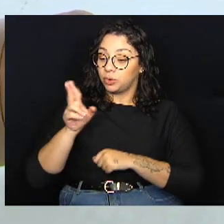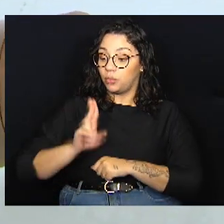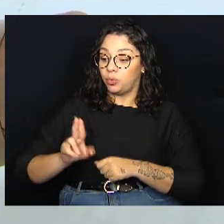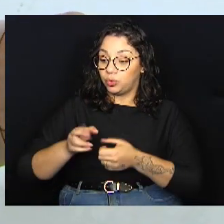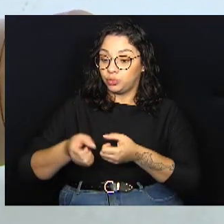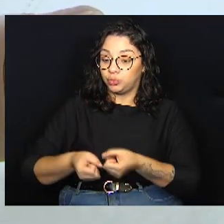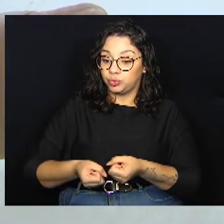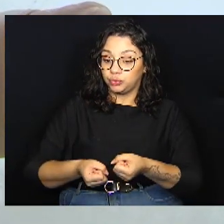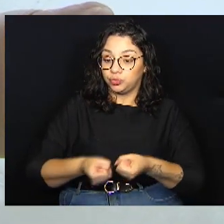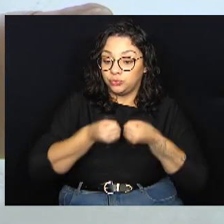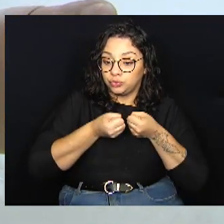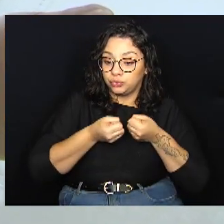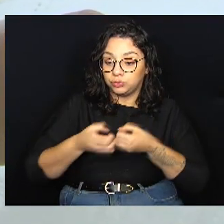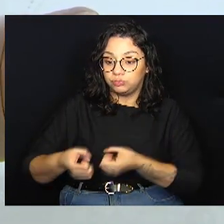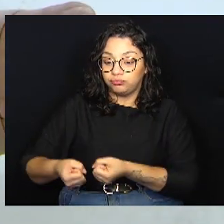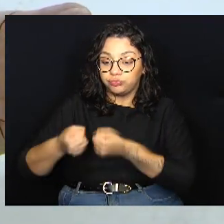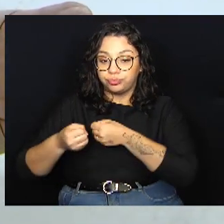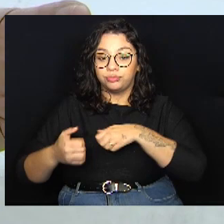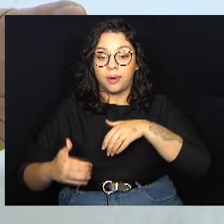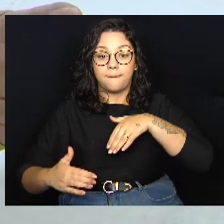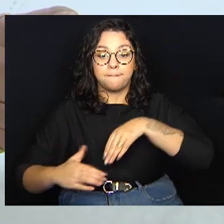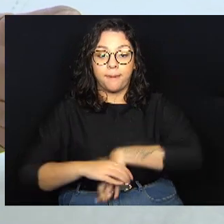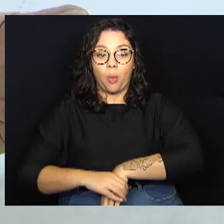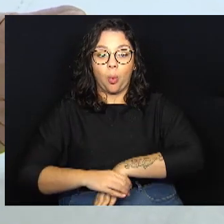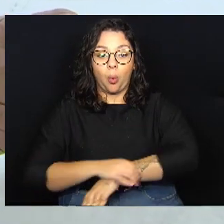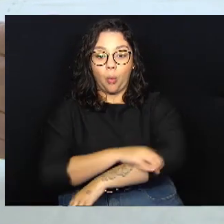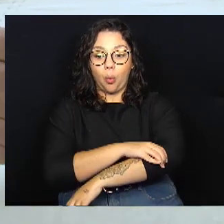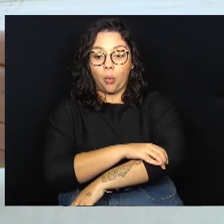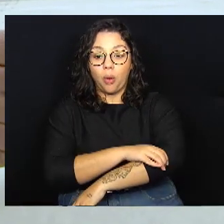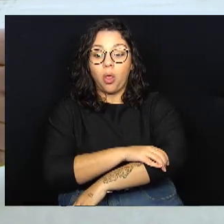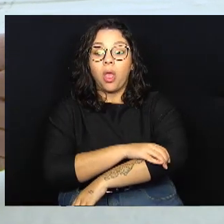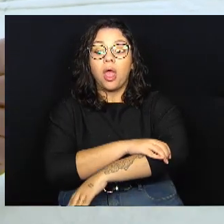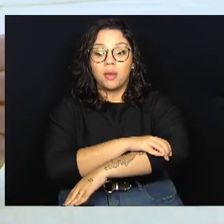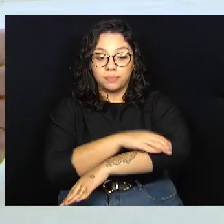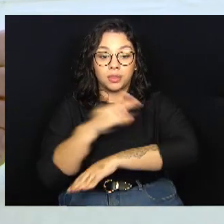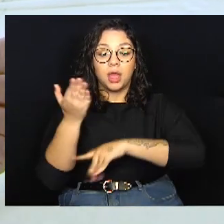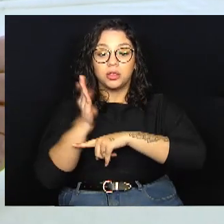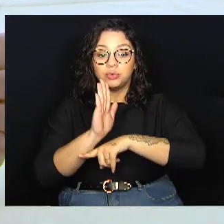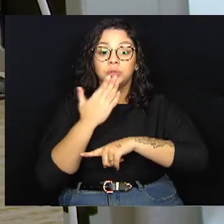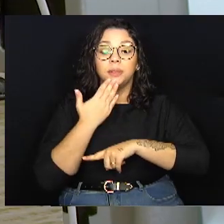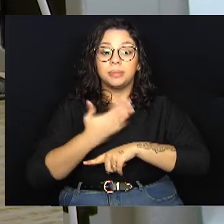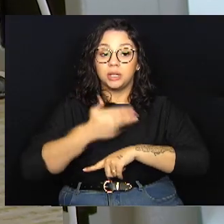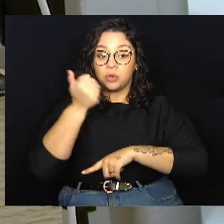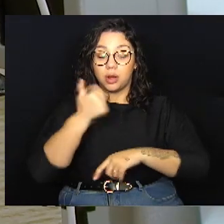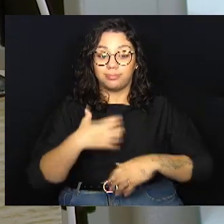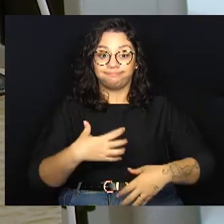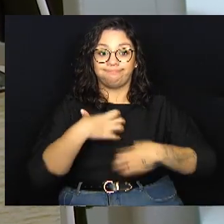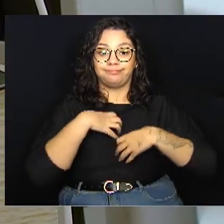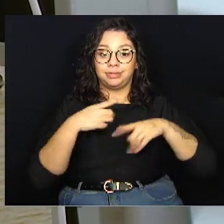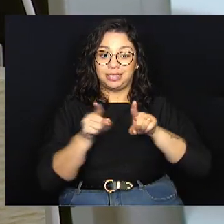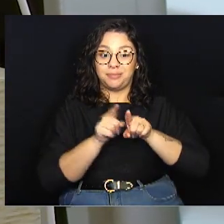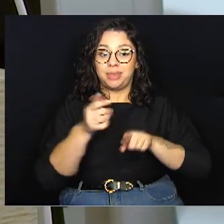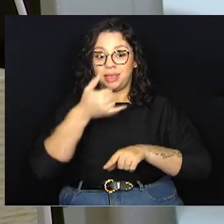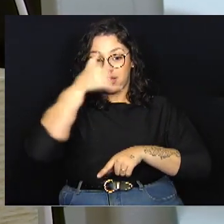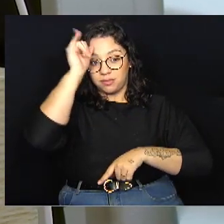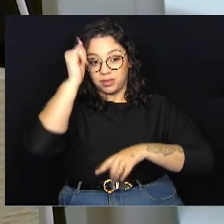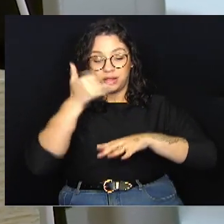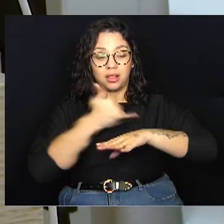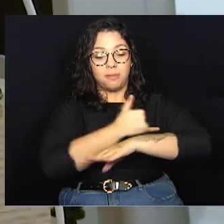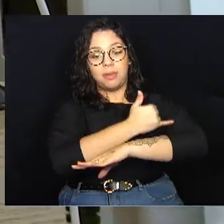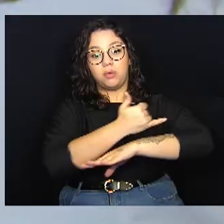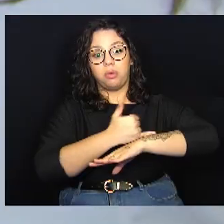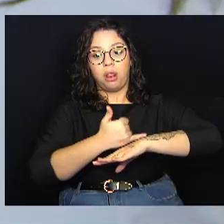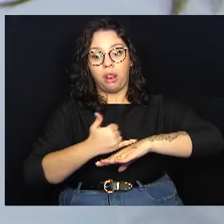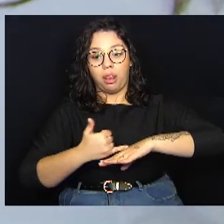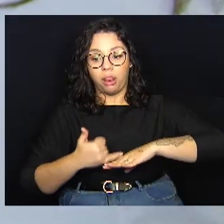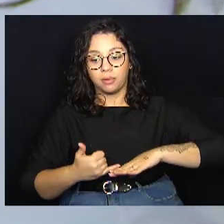meias, que deve ser orientado por um angiologista, ajuda a melhorar os sintomas e evitar que as veias aumentem de